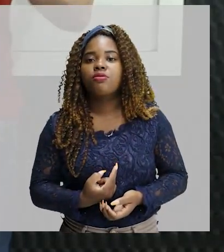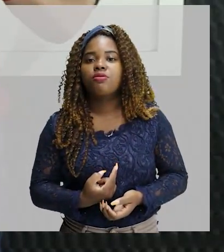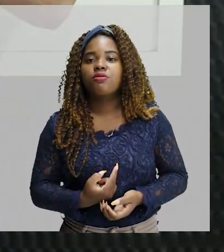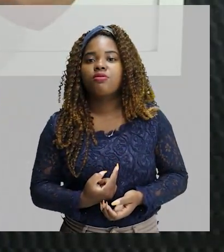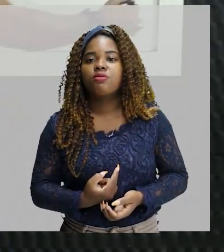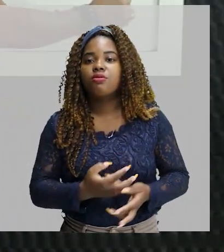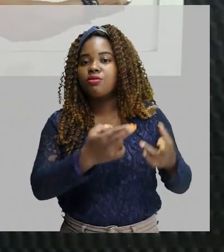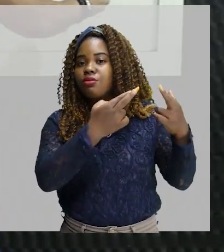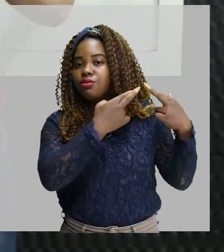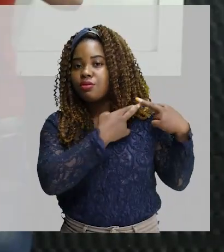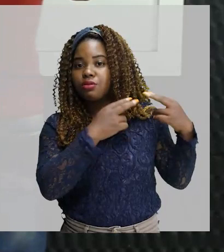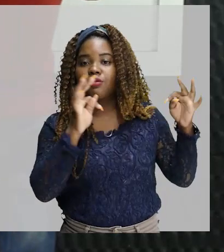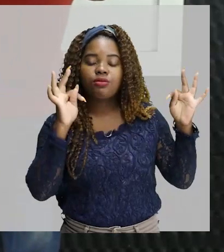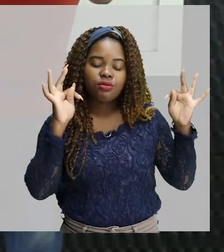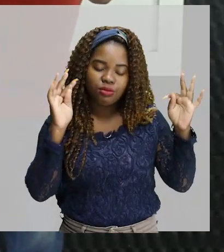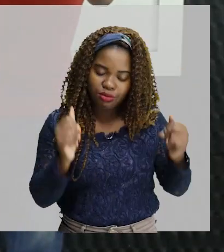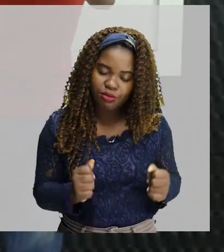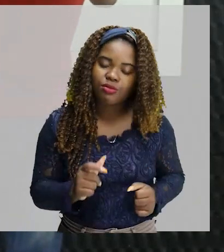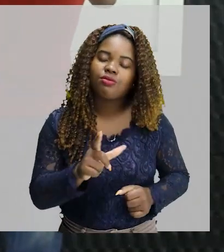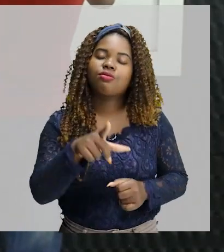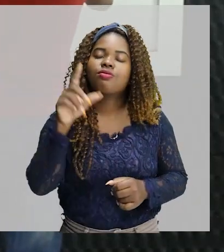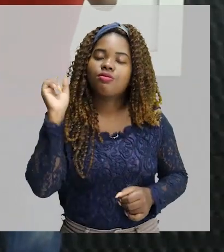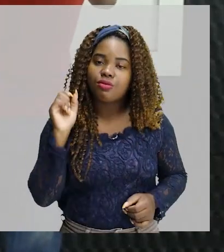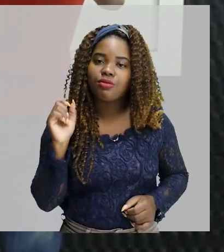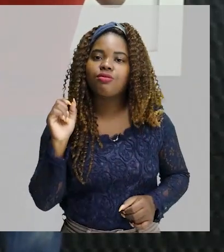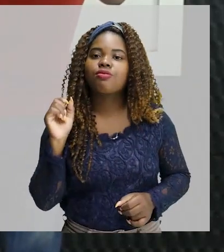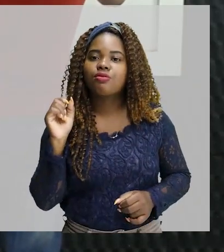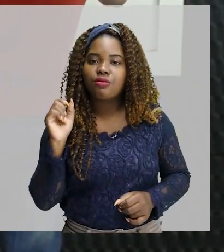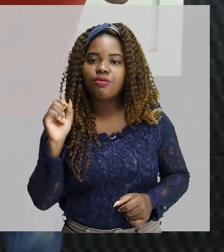responsáveis por tudo que fazemos. Somos